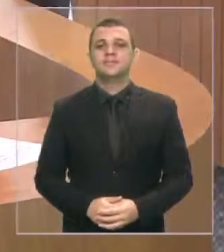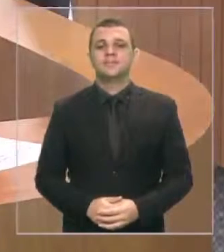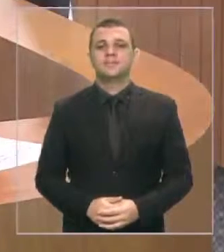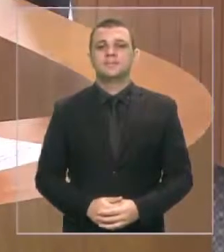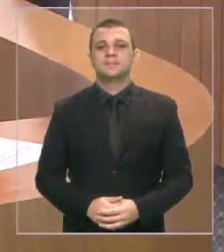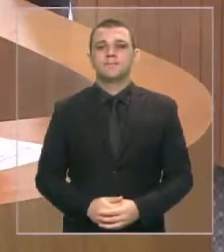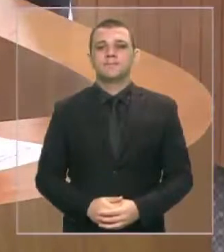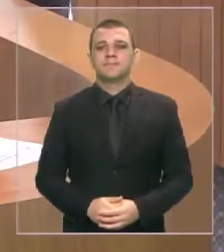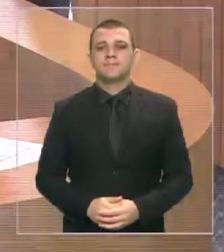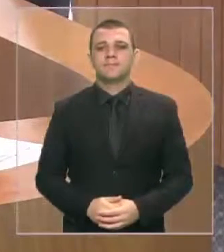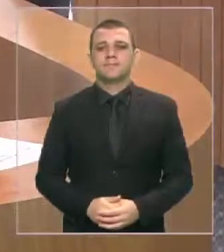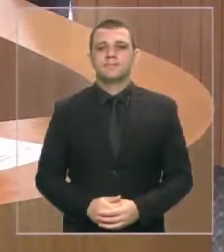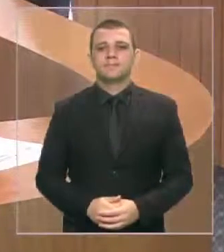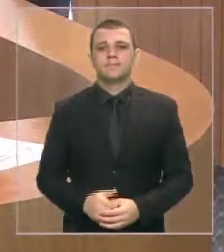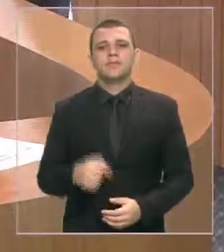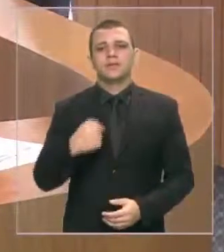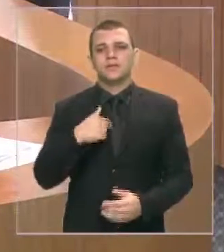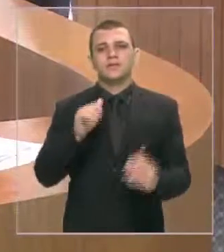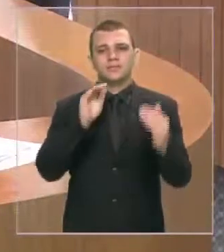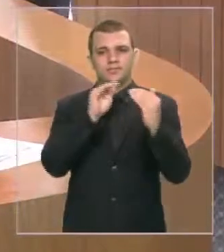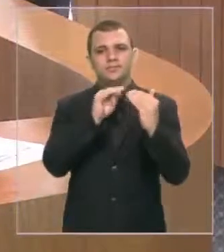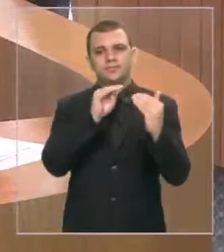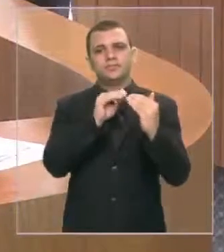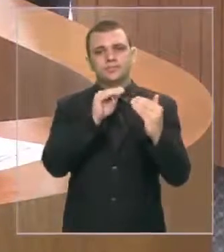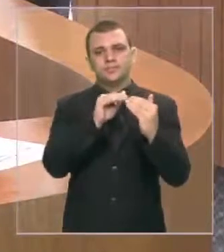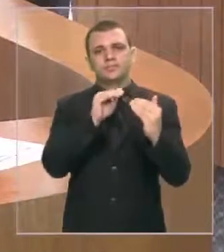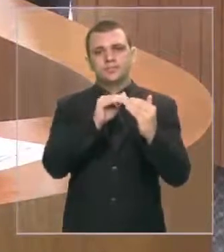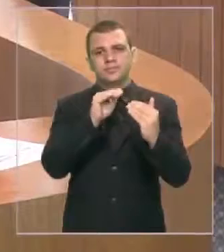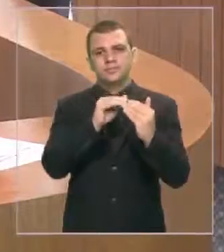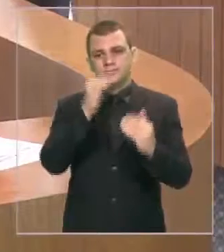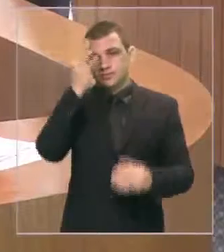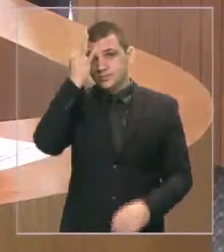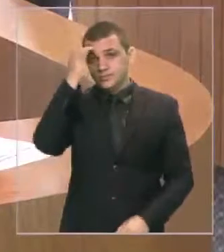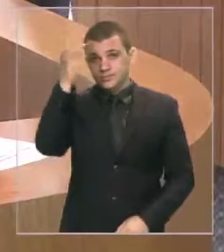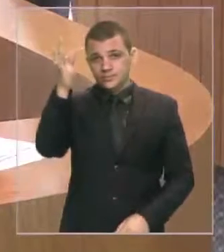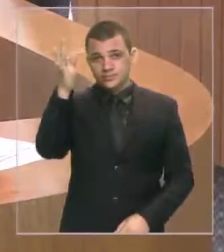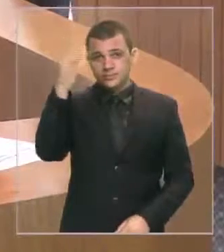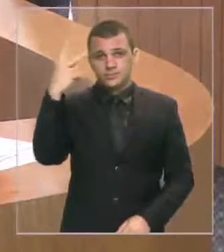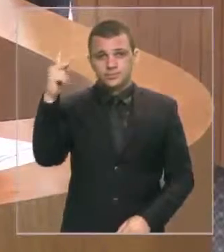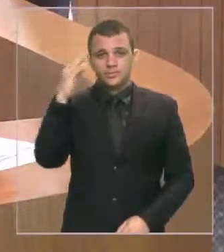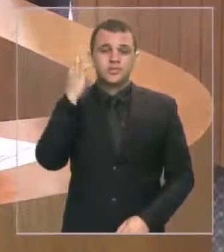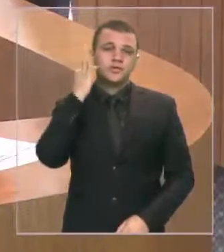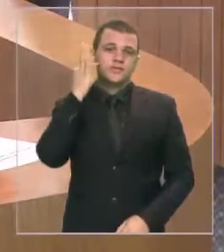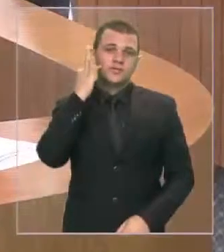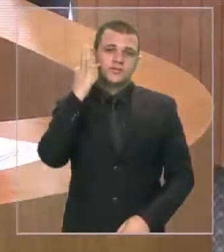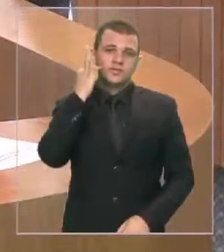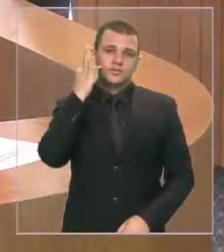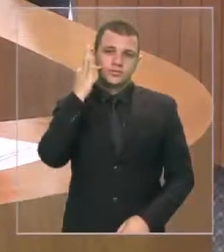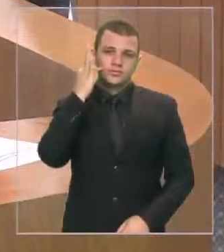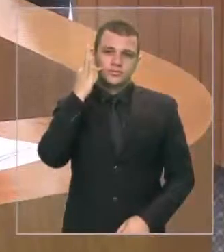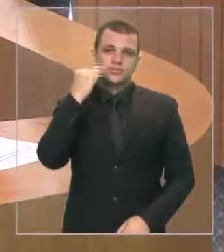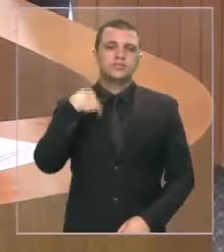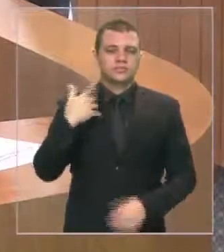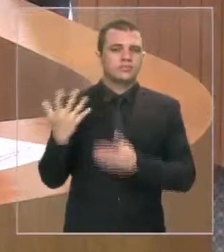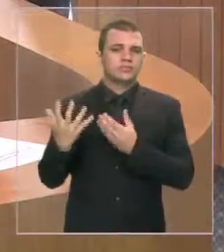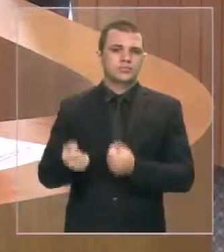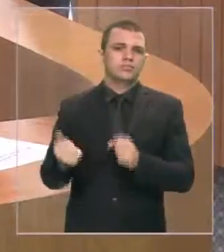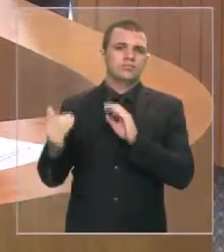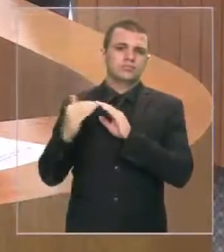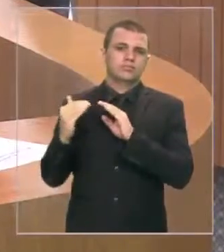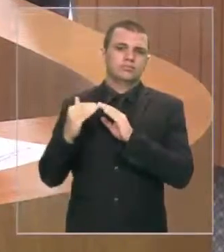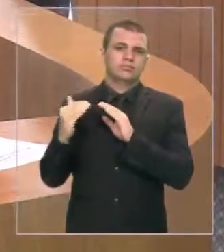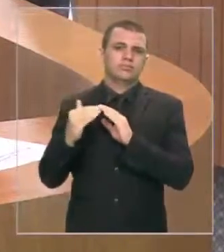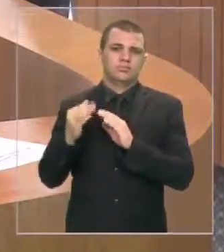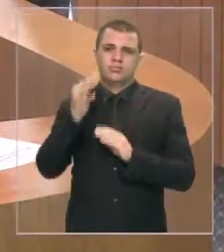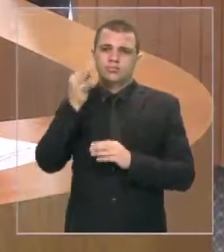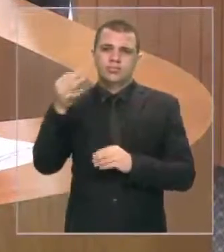eu concordo com a tese do governador Flávio Dino. Eu concordo